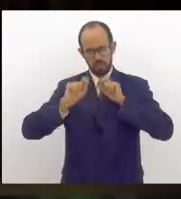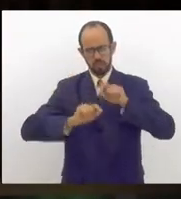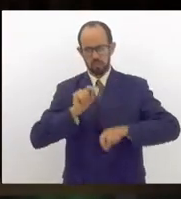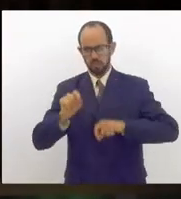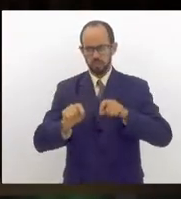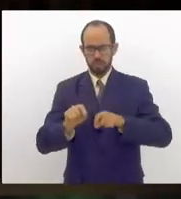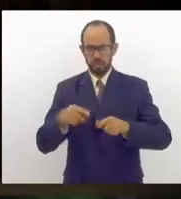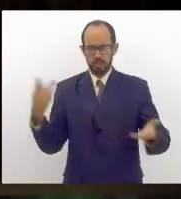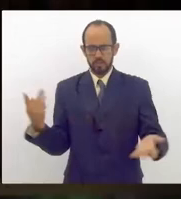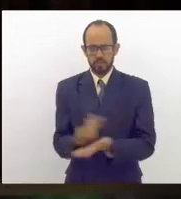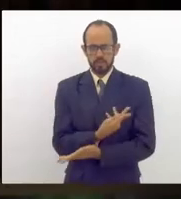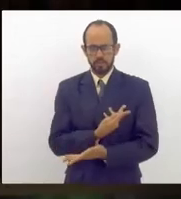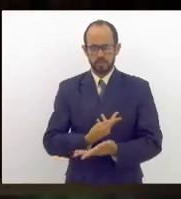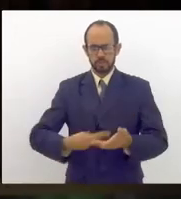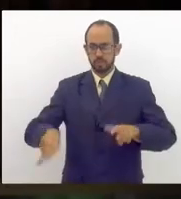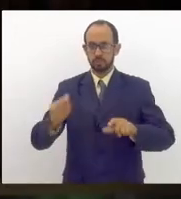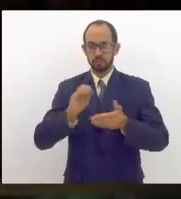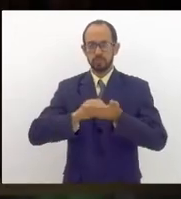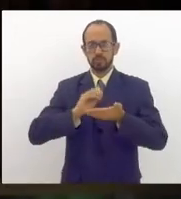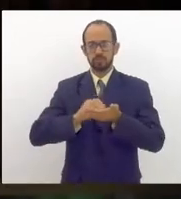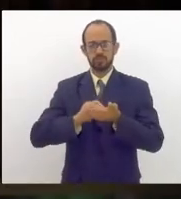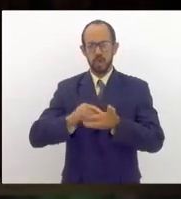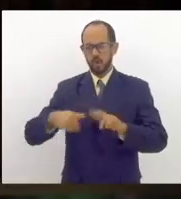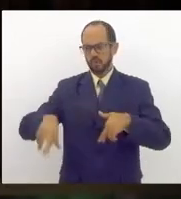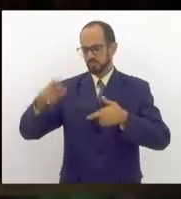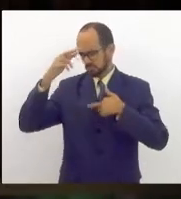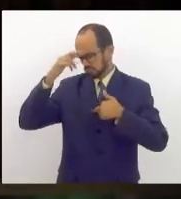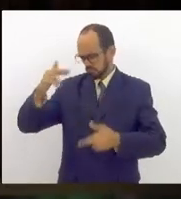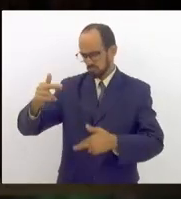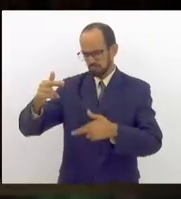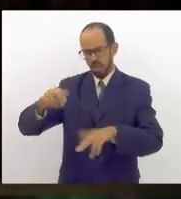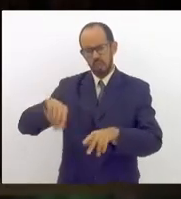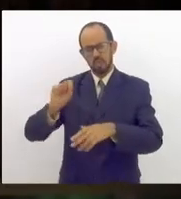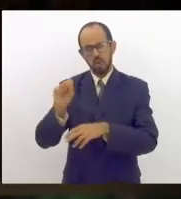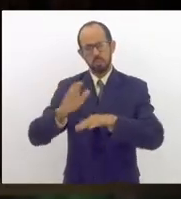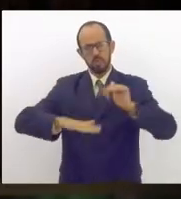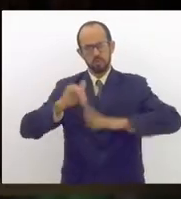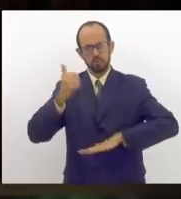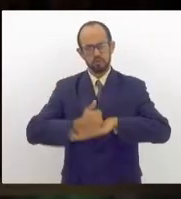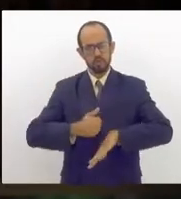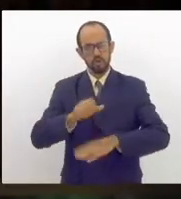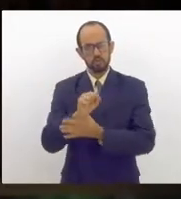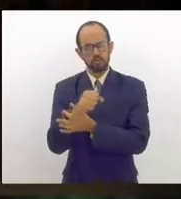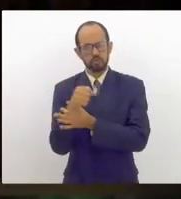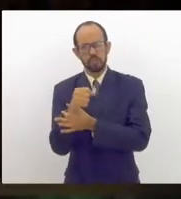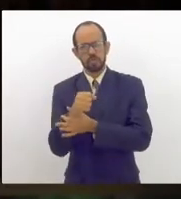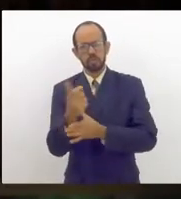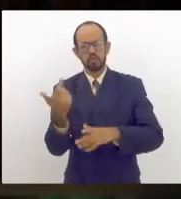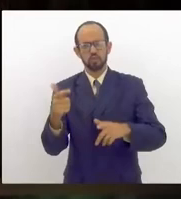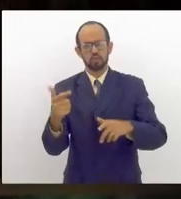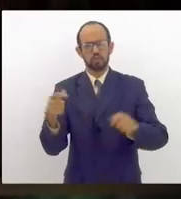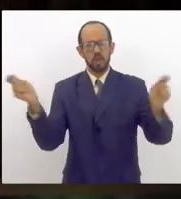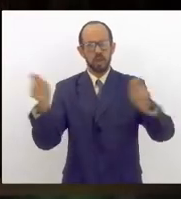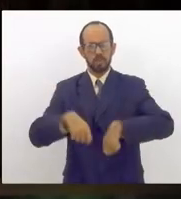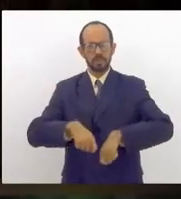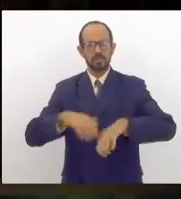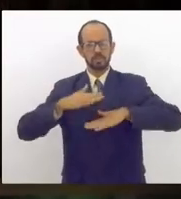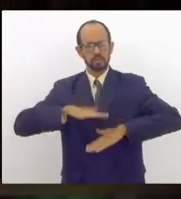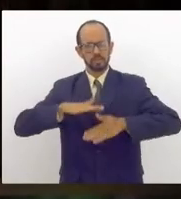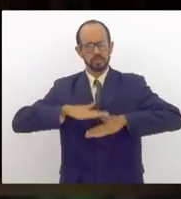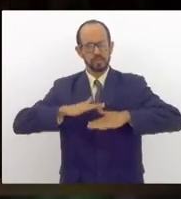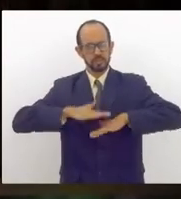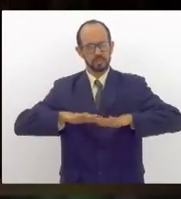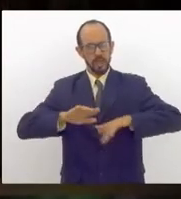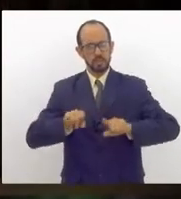né desumanas até é relegadas né ao fisioterapeuta onde eles não tinham condições de descansar